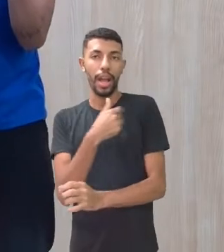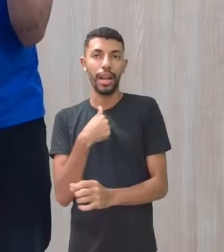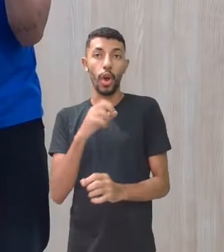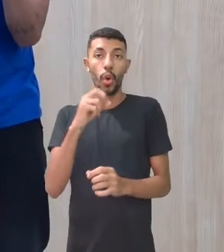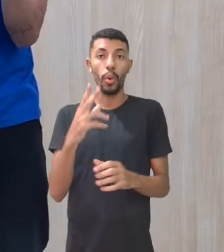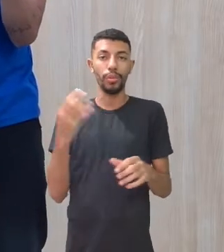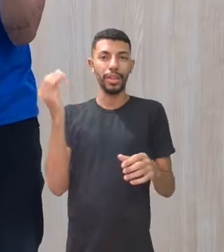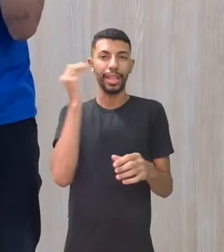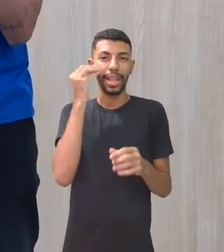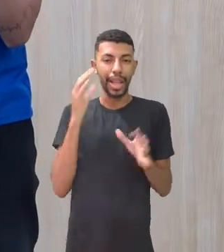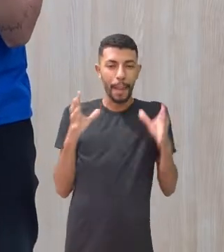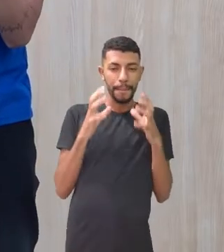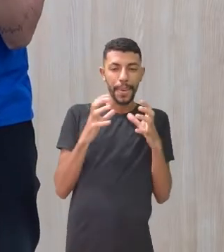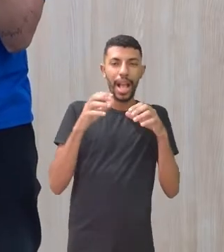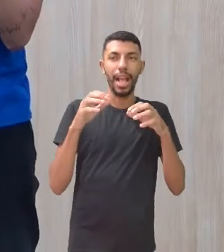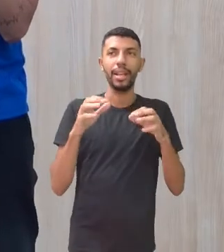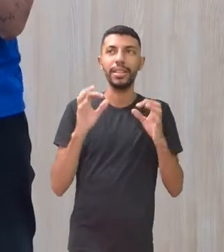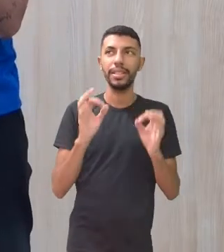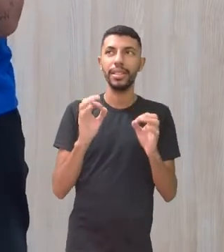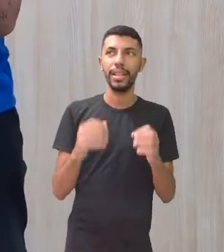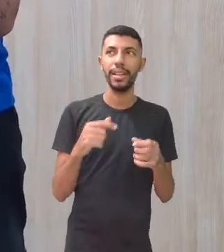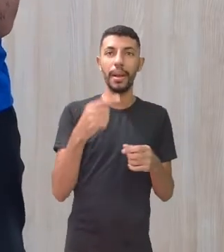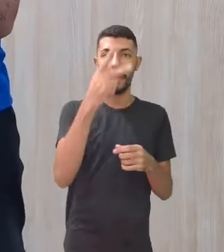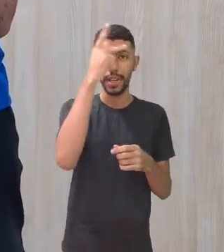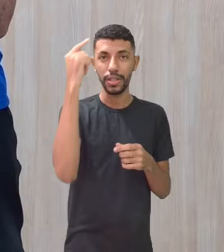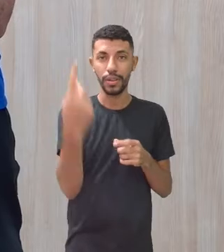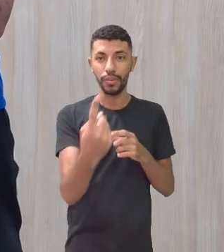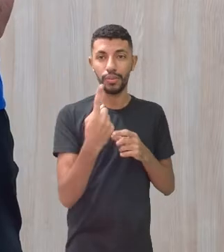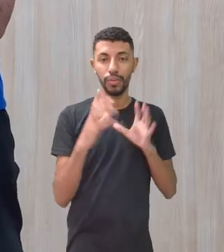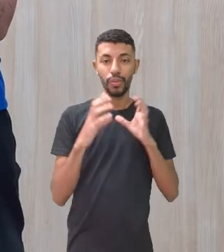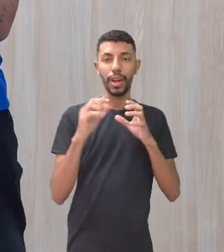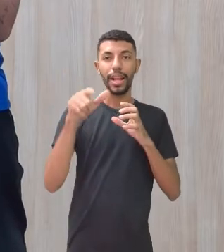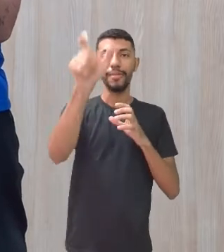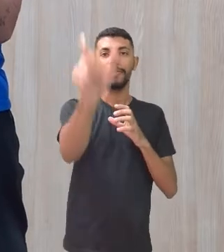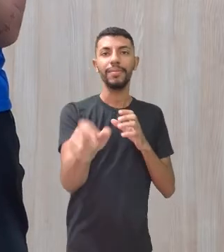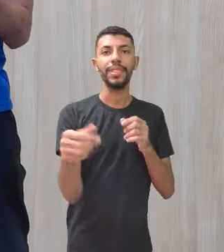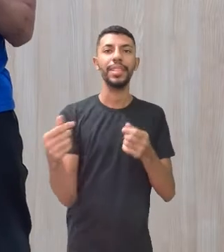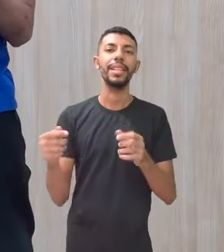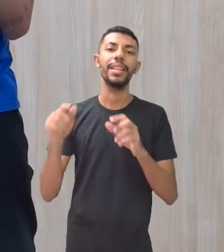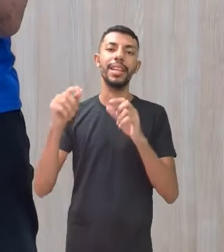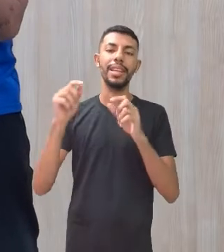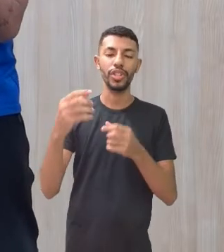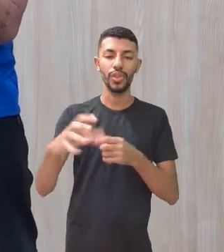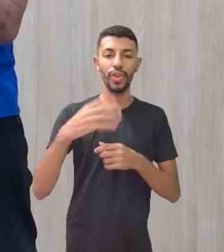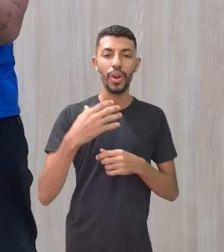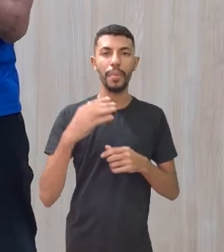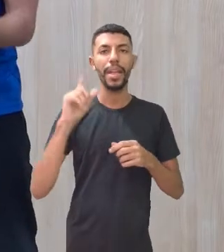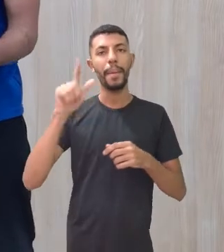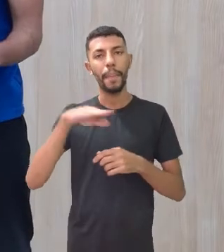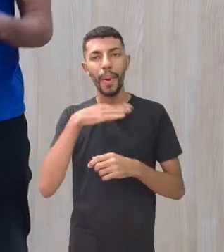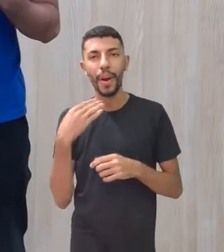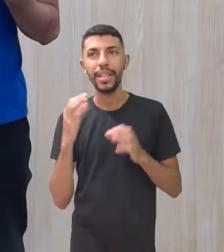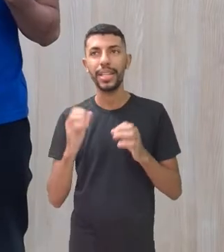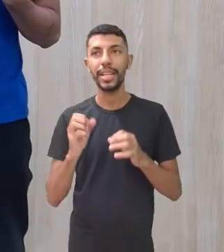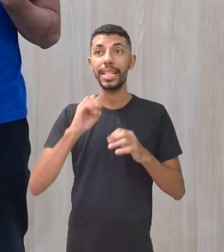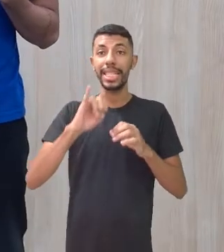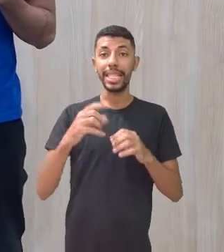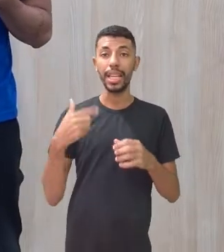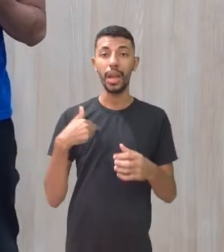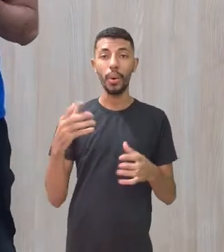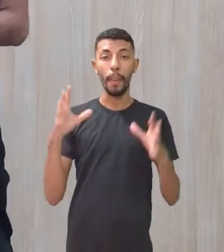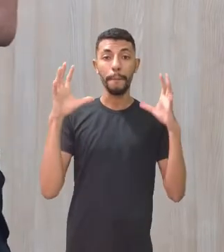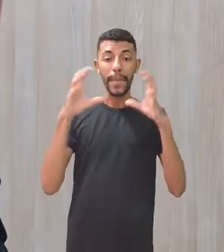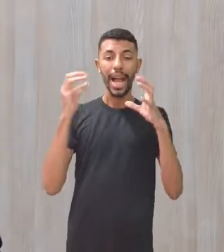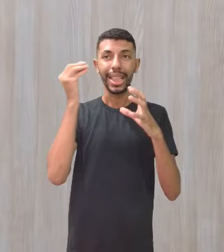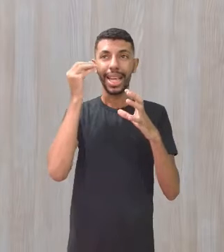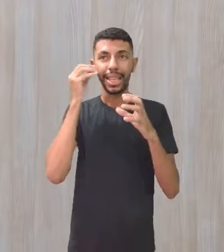tentar segurar, porque quando eu seguro, quem jogou em mim é quem é queimado, né? Então, se eu tentei segurar ali, caiu, eu sou queimado. E